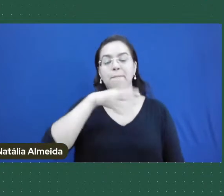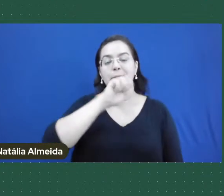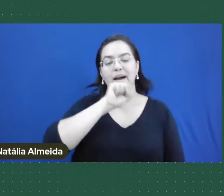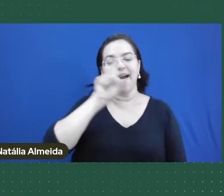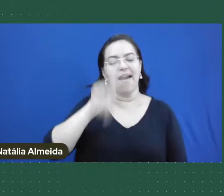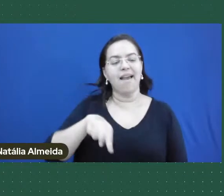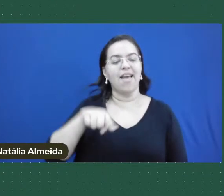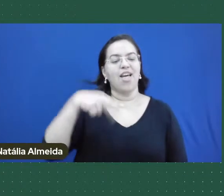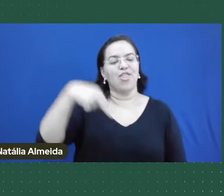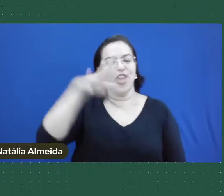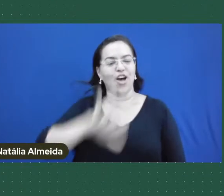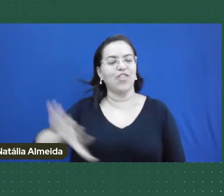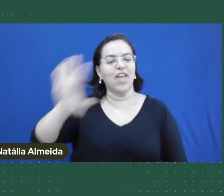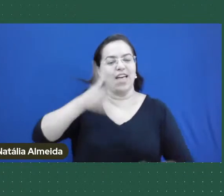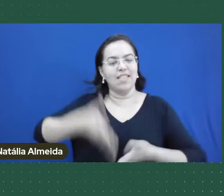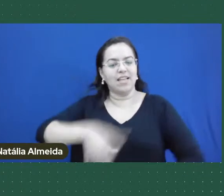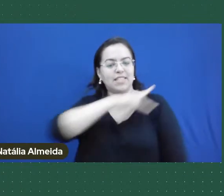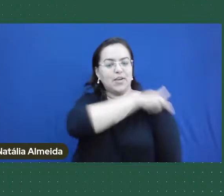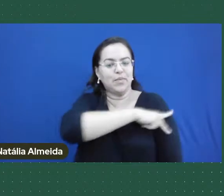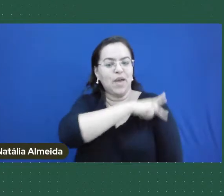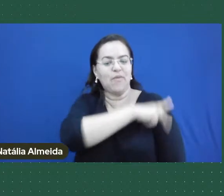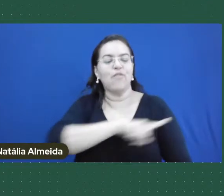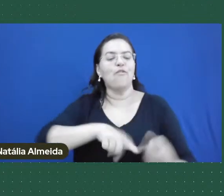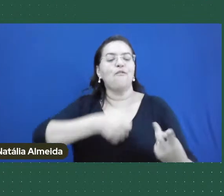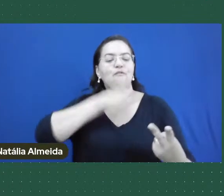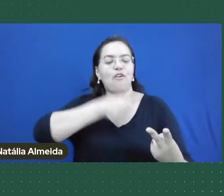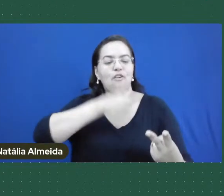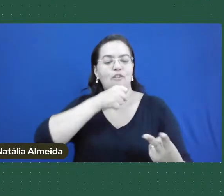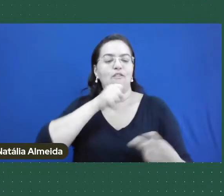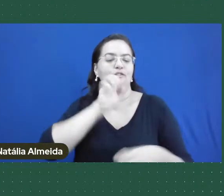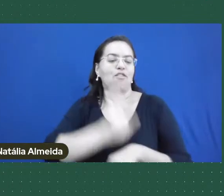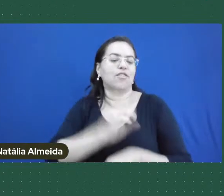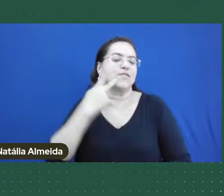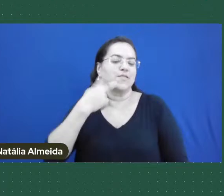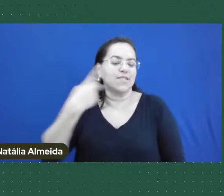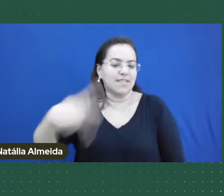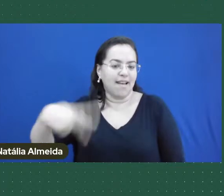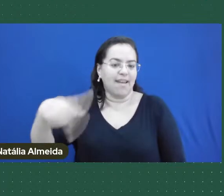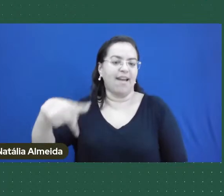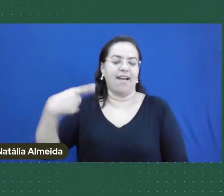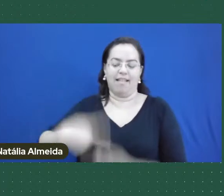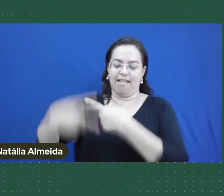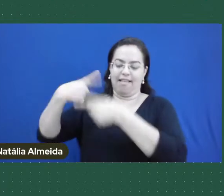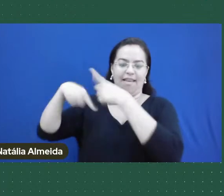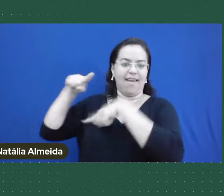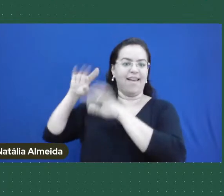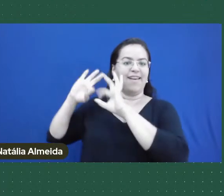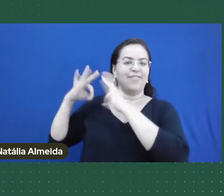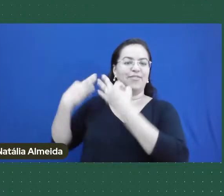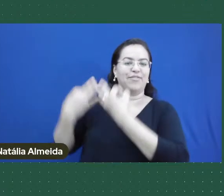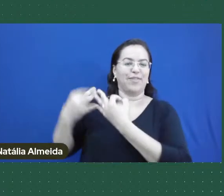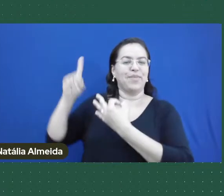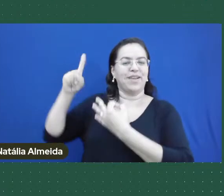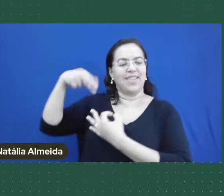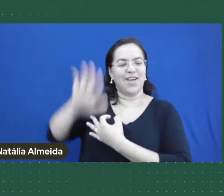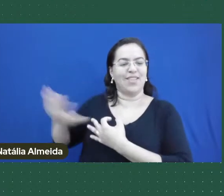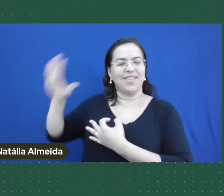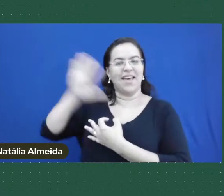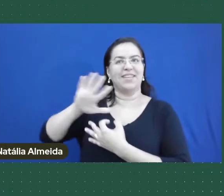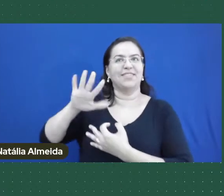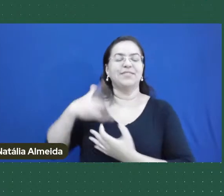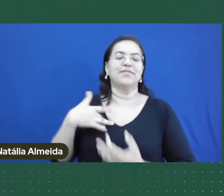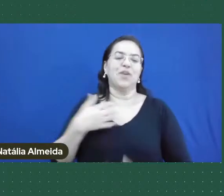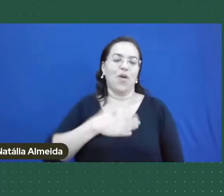mas ele é piauiense, mas o meu avô cearense. E essas são esses critérios que eu